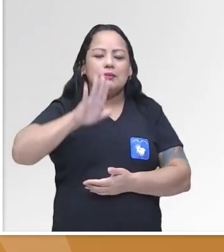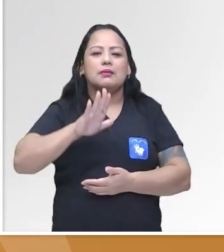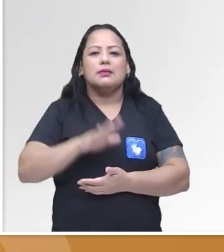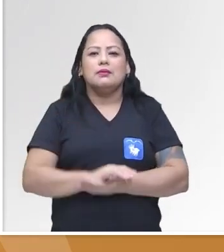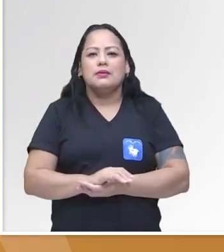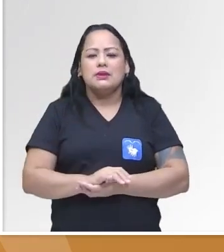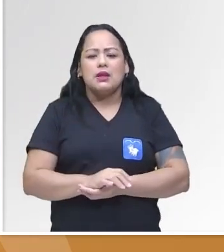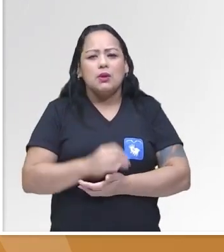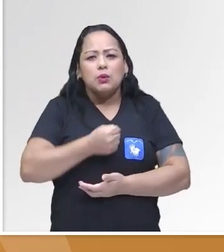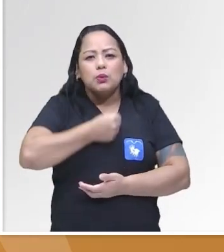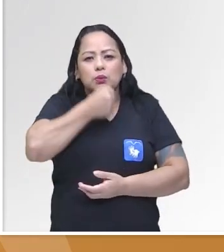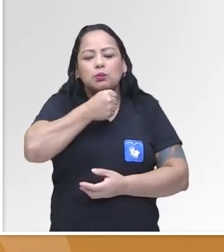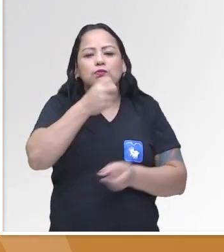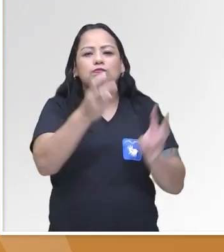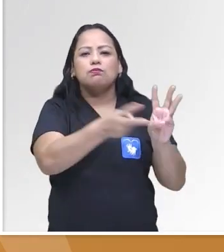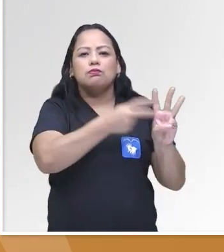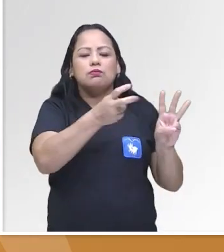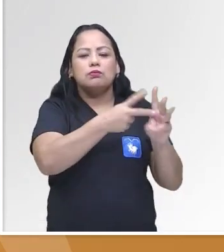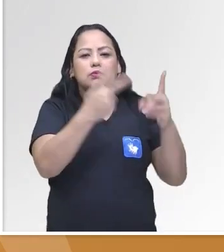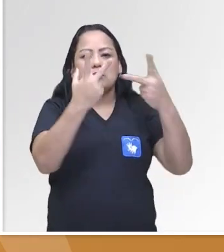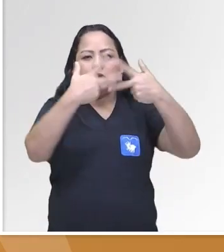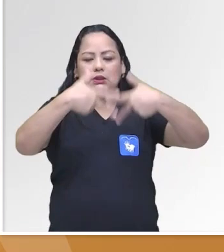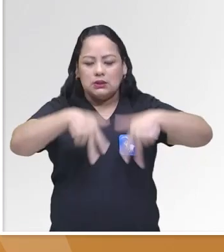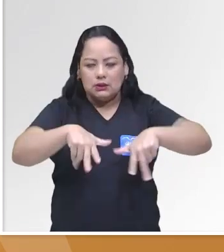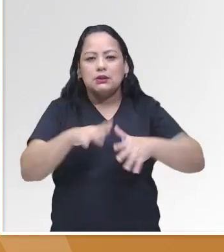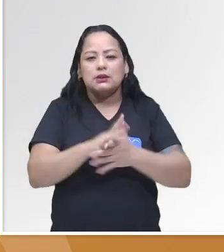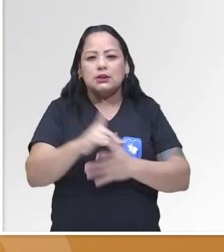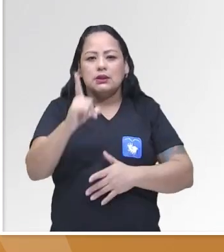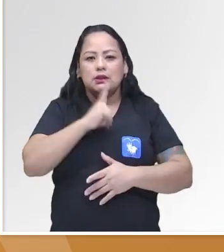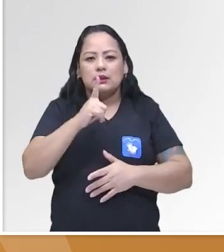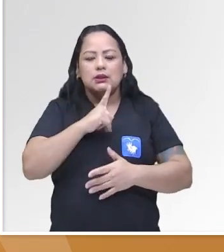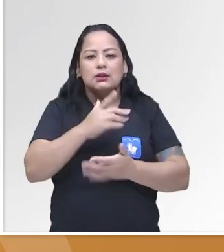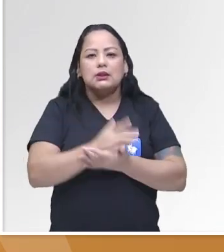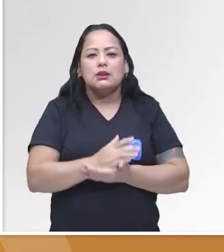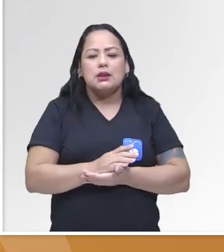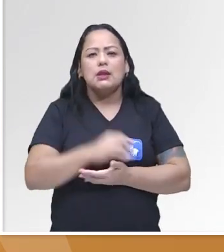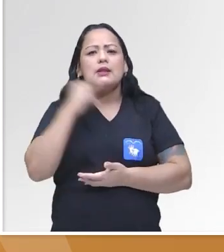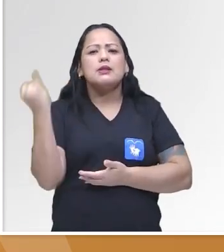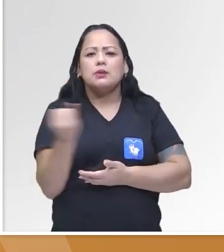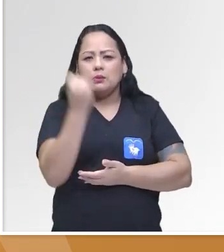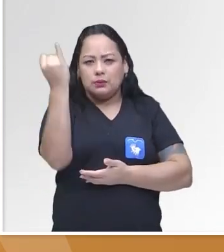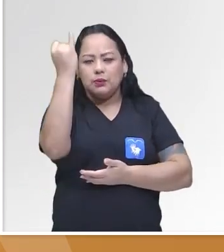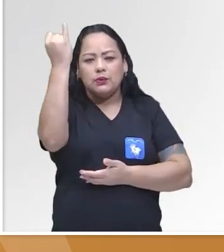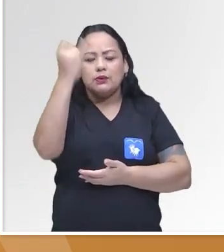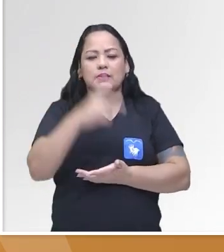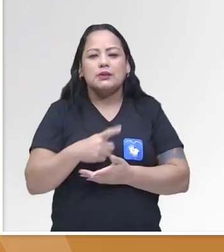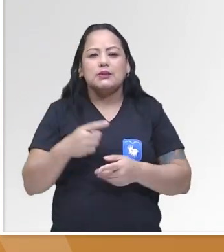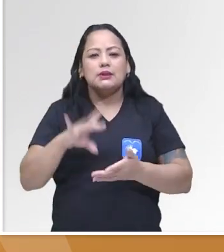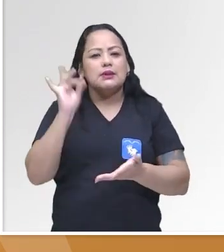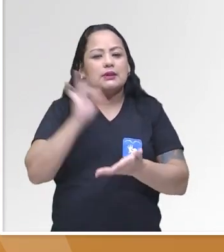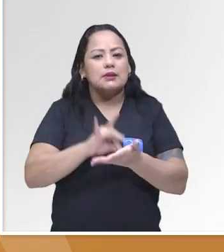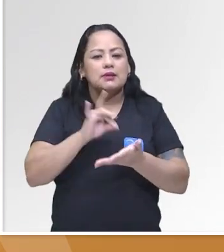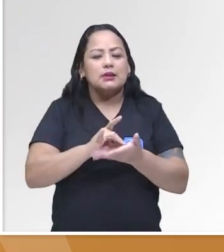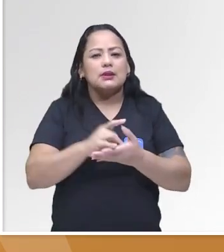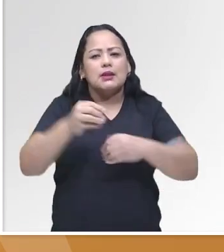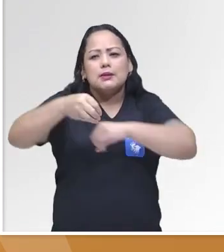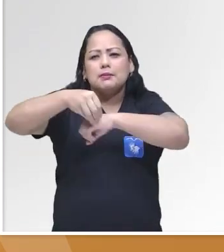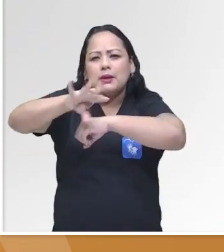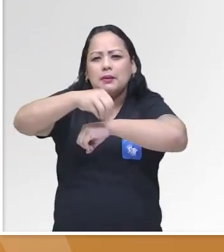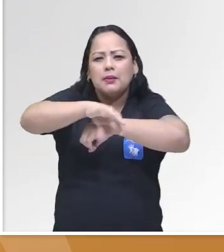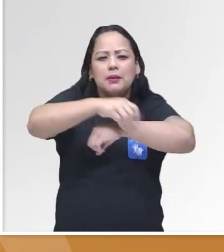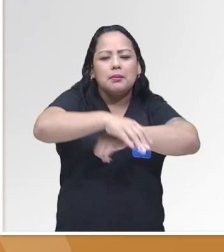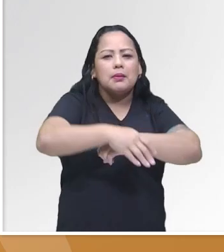senhores idosos nas etnias, nas tribos indígenas, eles têm função fundamental, que é justamente repassar os ensinamentos aos